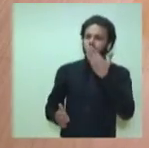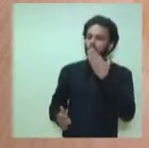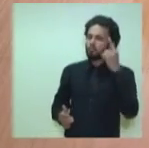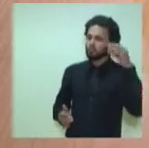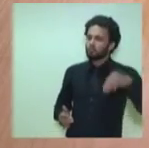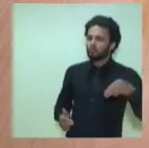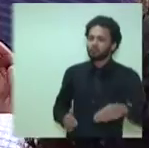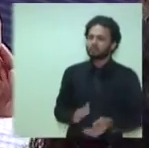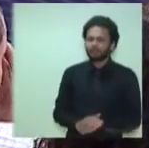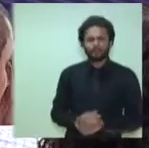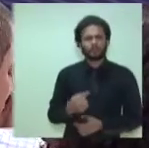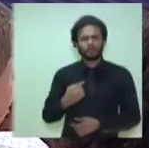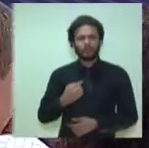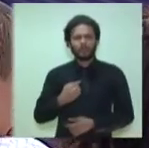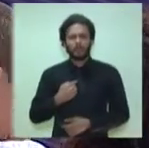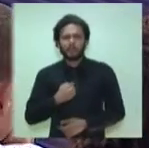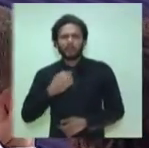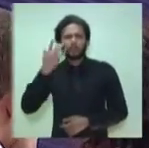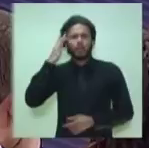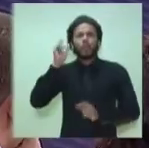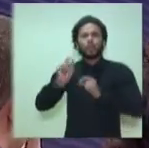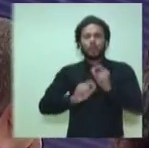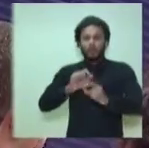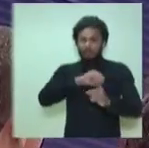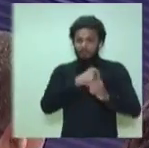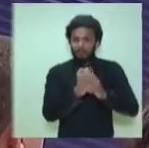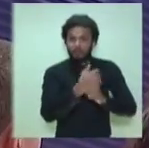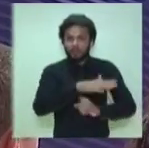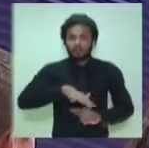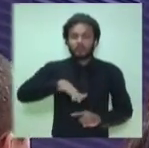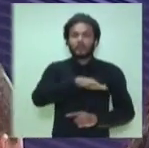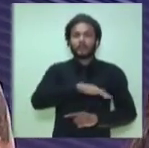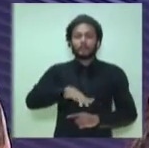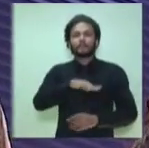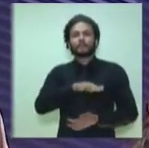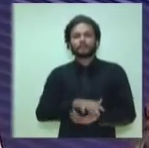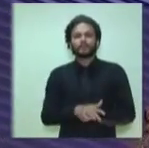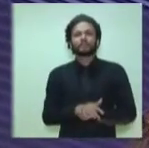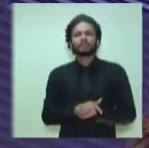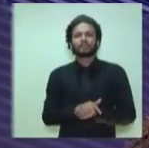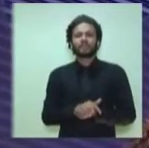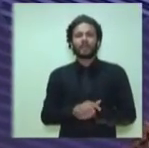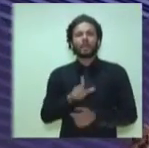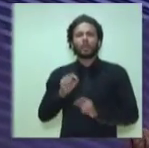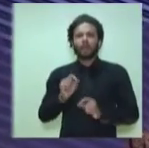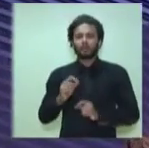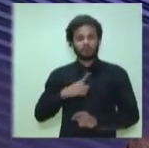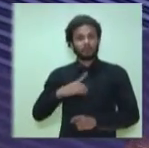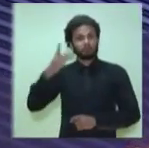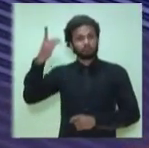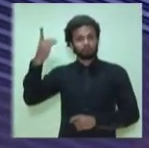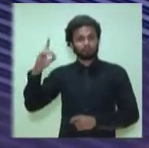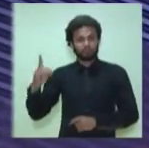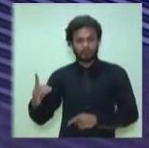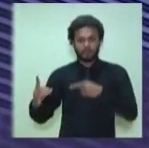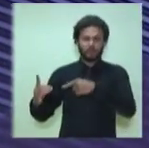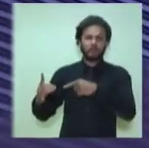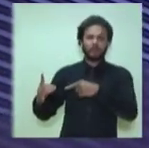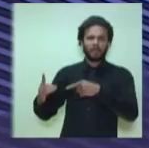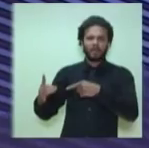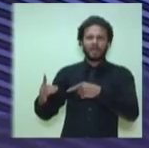comentário. Bem, eu considero que a sociedade, tradicionalmente, ela é mais deficiente que os